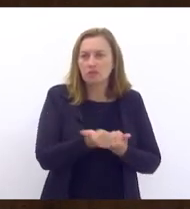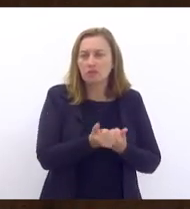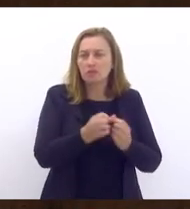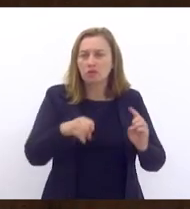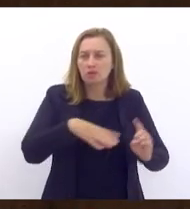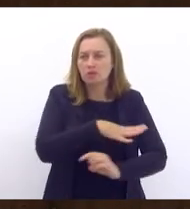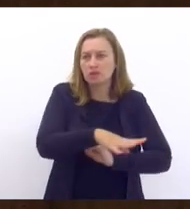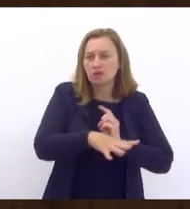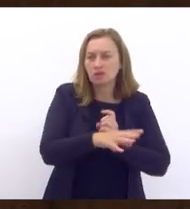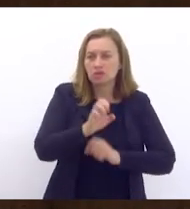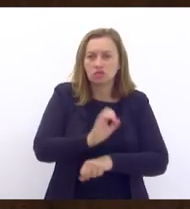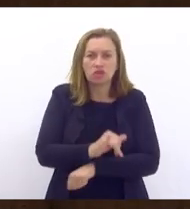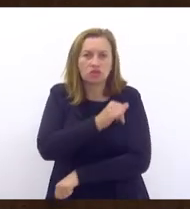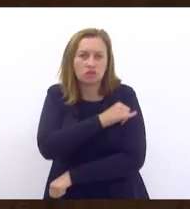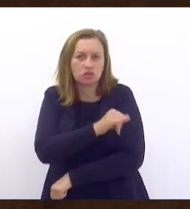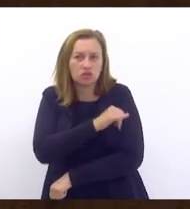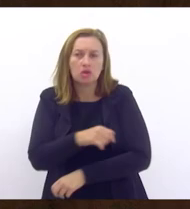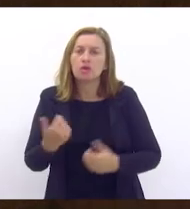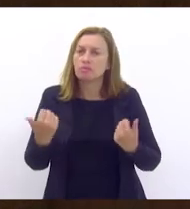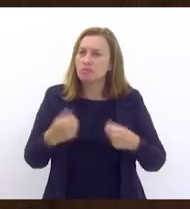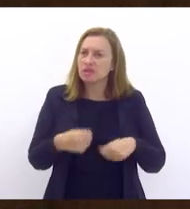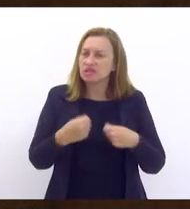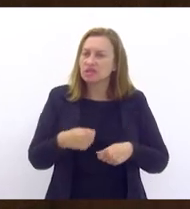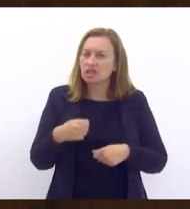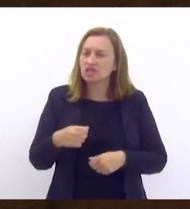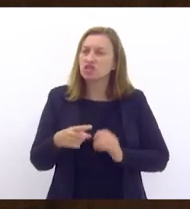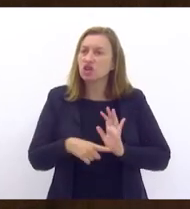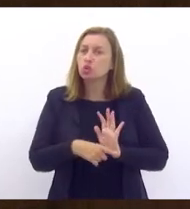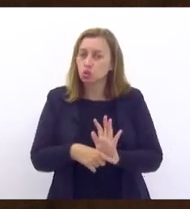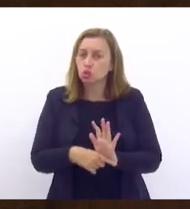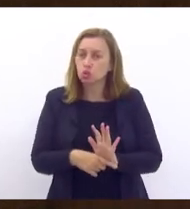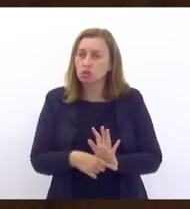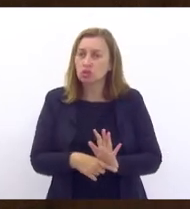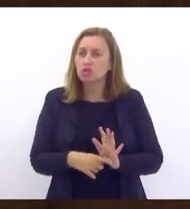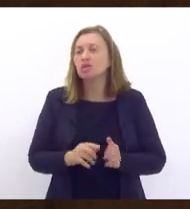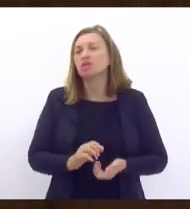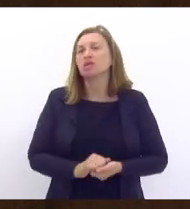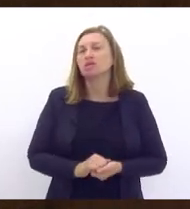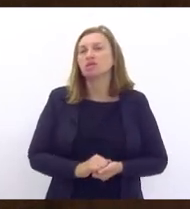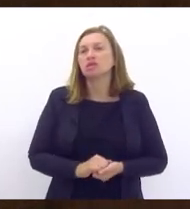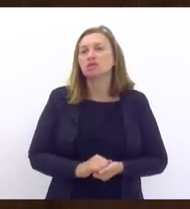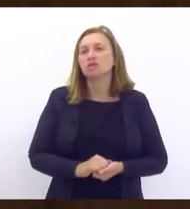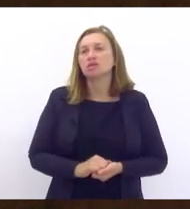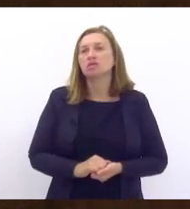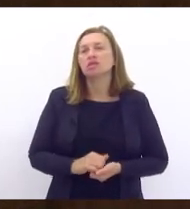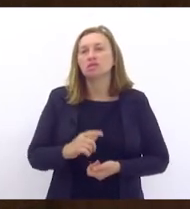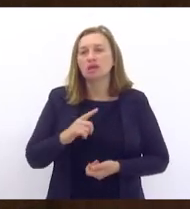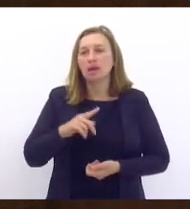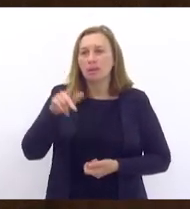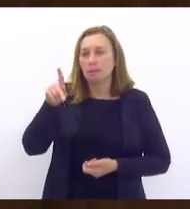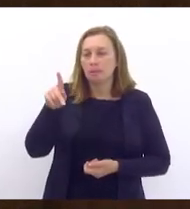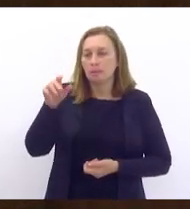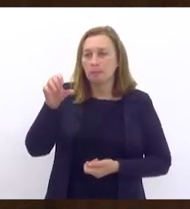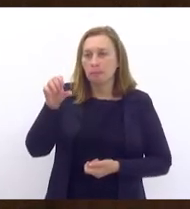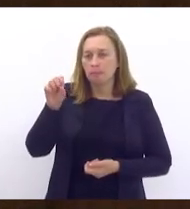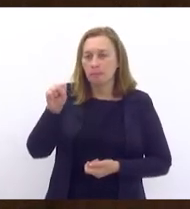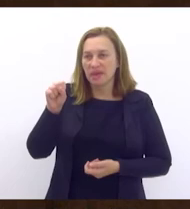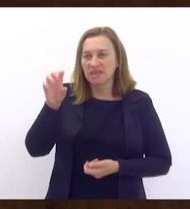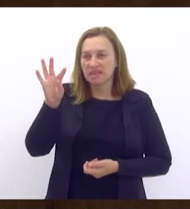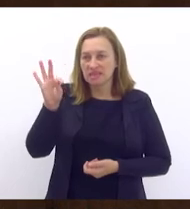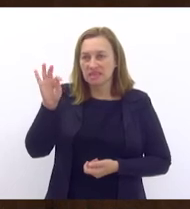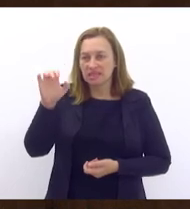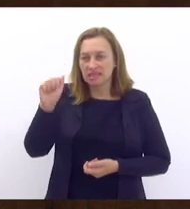do Estado do Rio de Janeiro, que precisava de socorro. Dentre elas, inclusive, a Pestalozzi, que todos